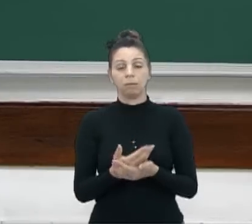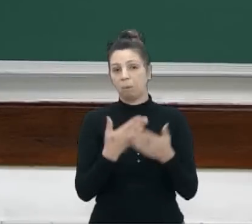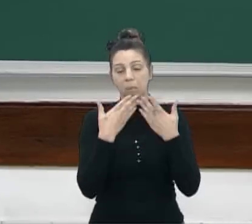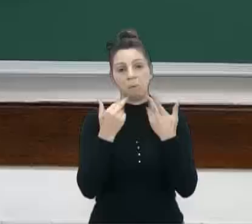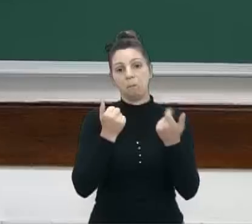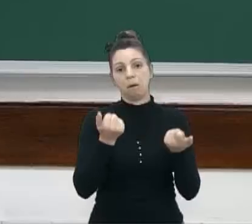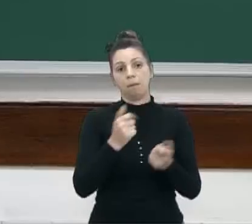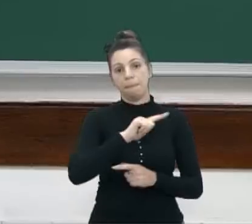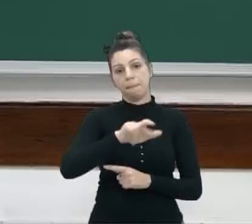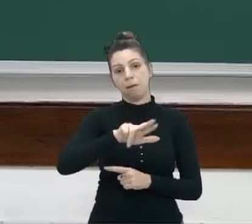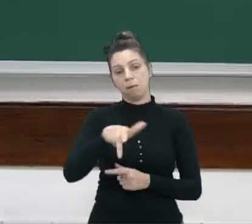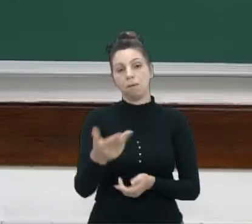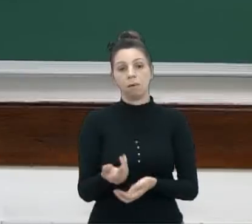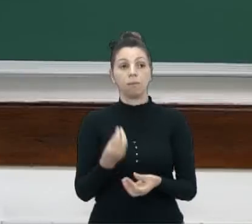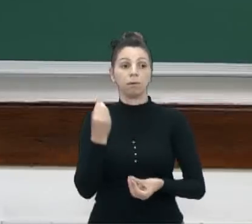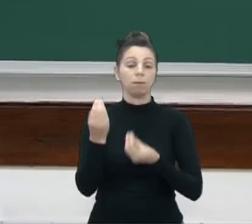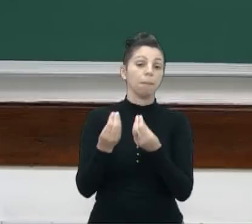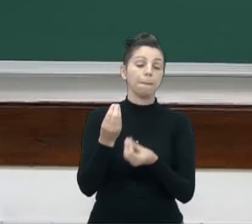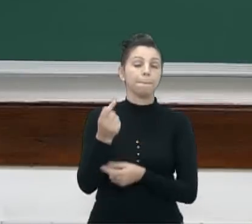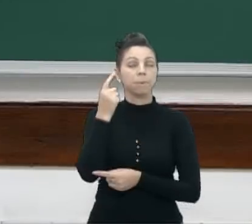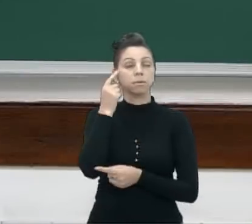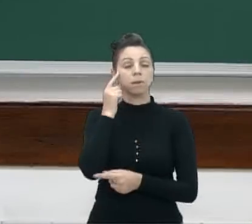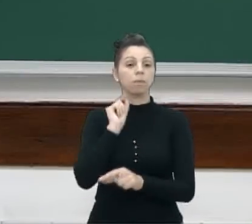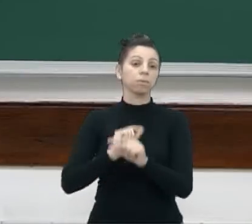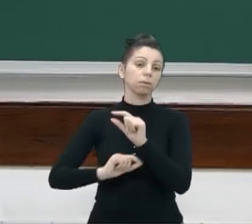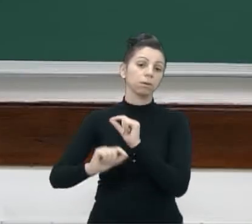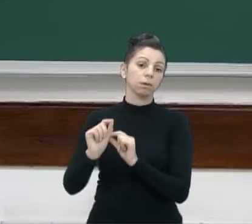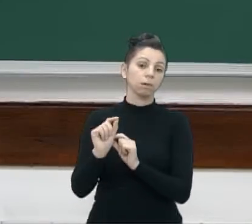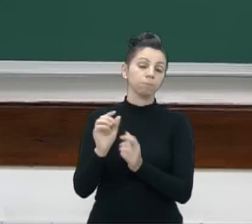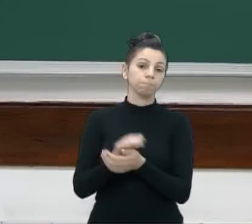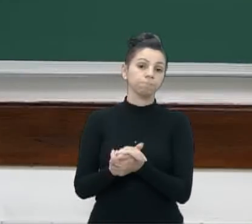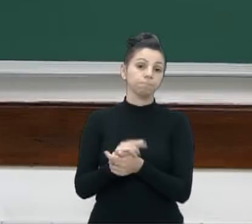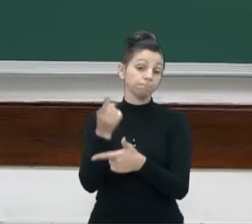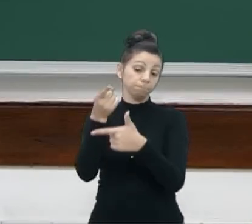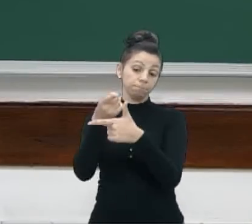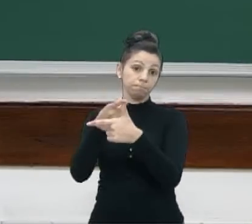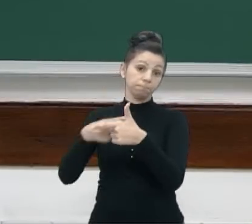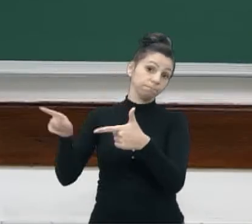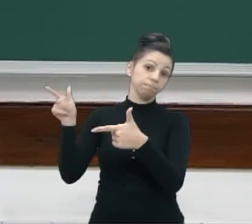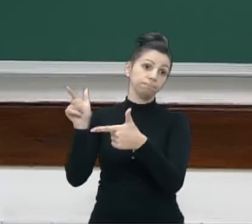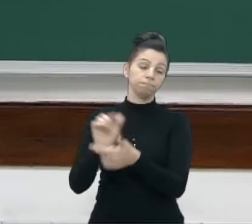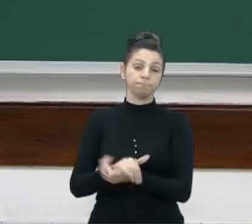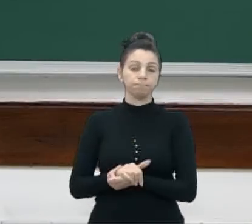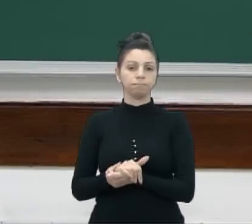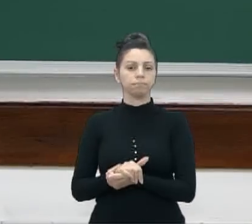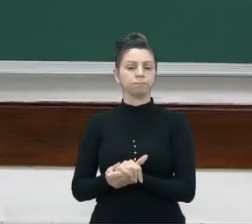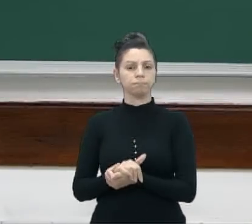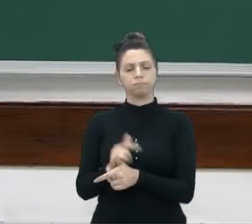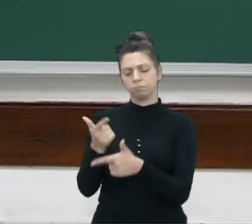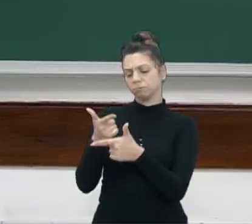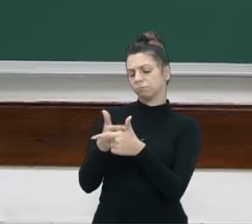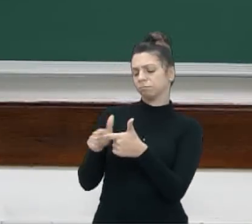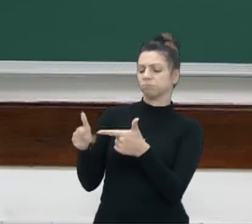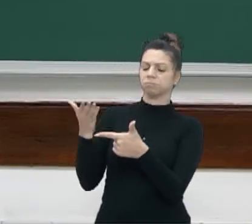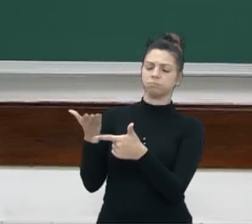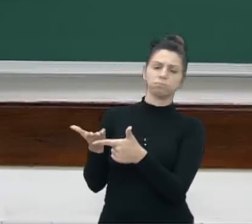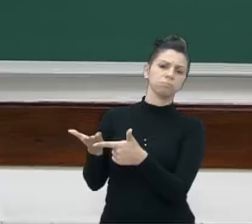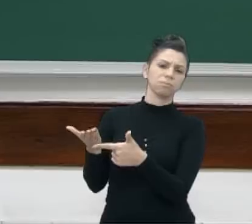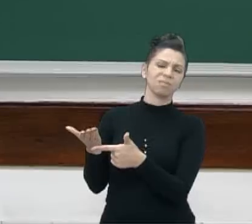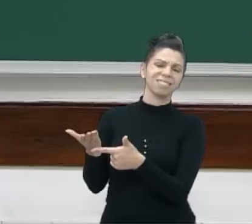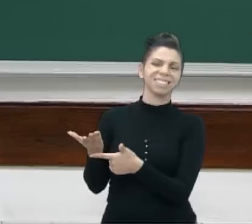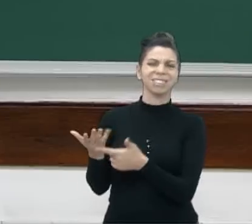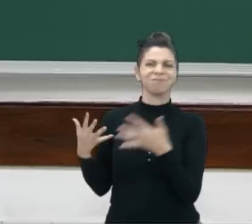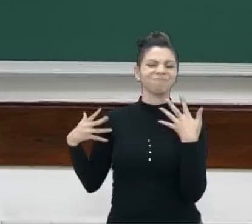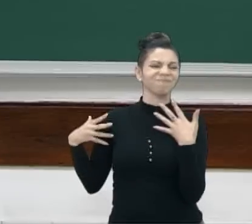que a gente pode pensar? Pode pensar em divisão. Ai, professora, mas divisão vai